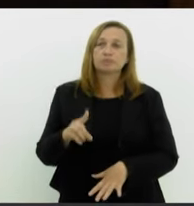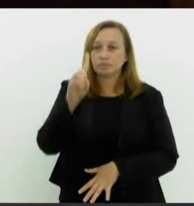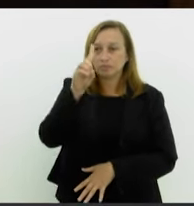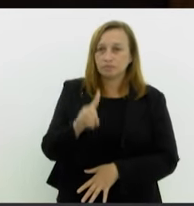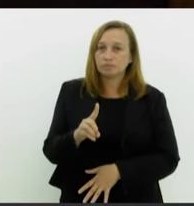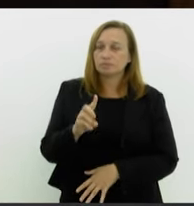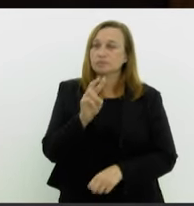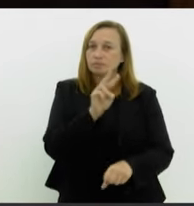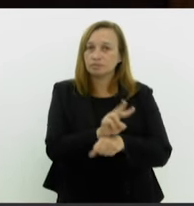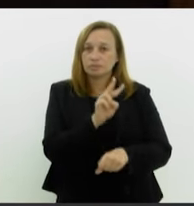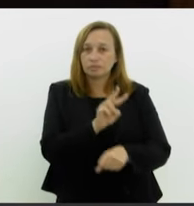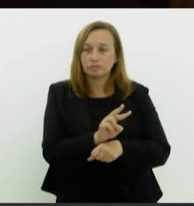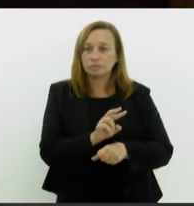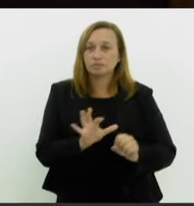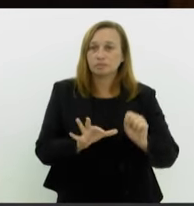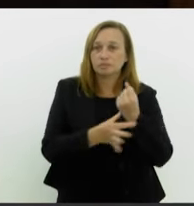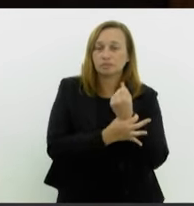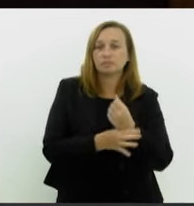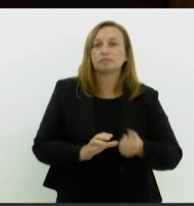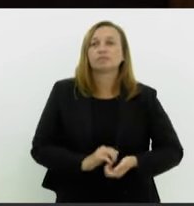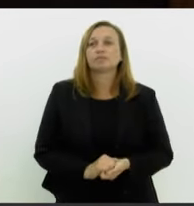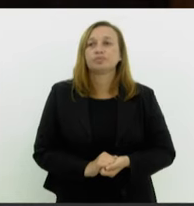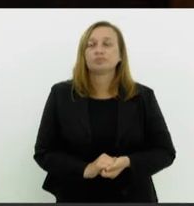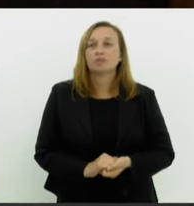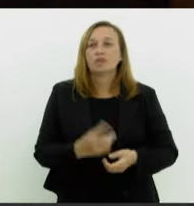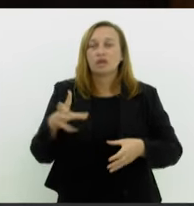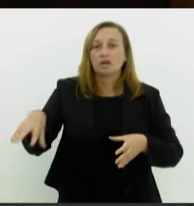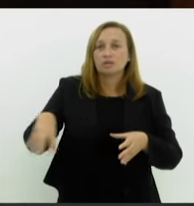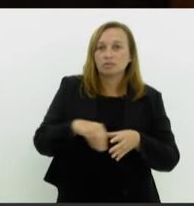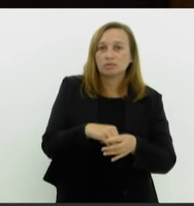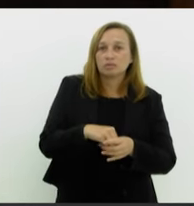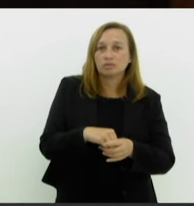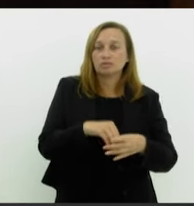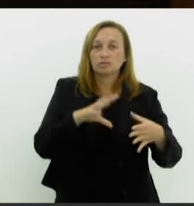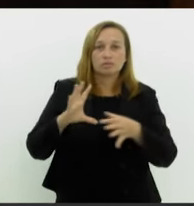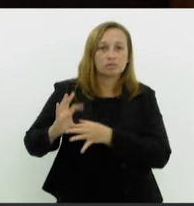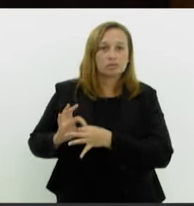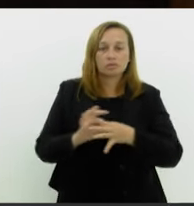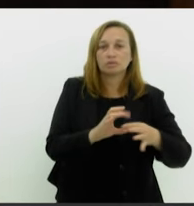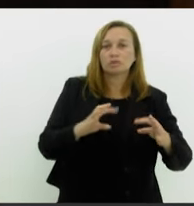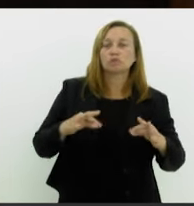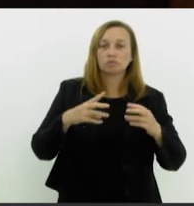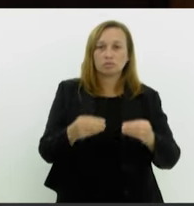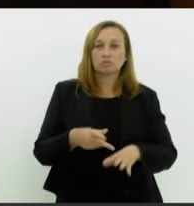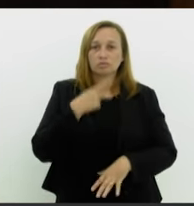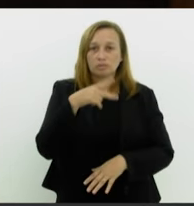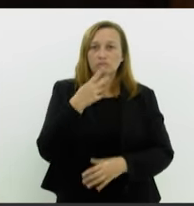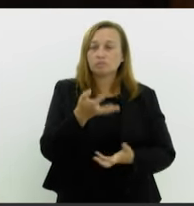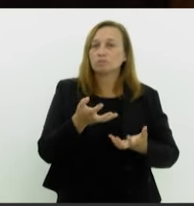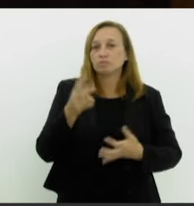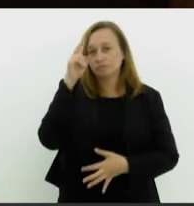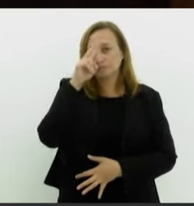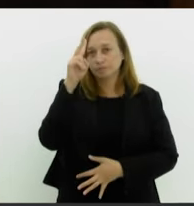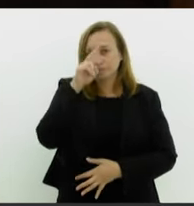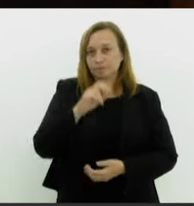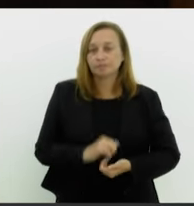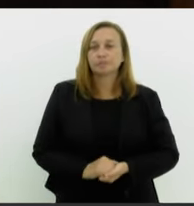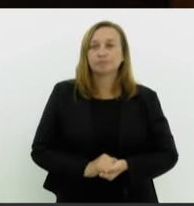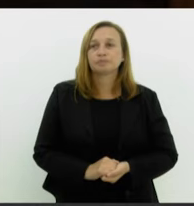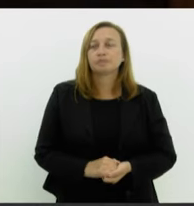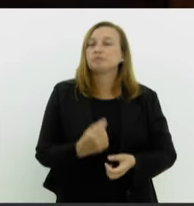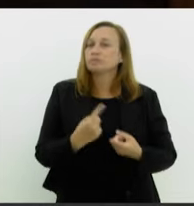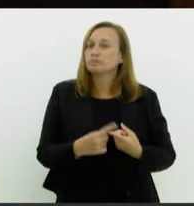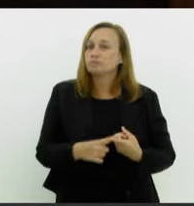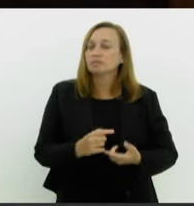tem o seu direito garantido dentro dessa linha de tudo que eu tinha para falar eu queria lembrar até